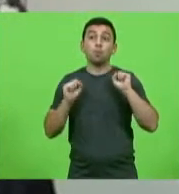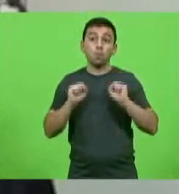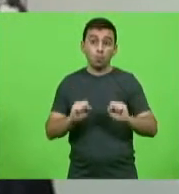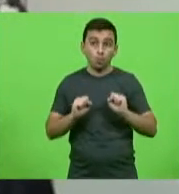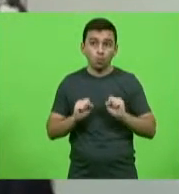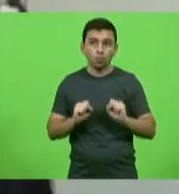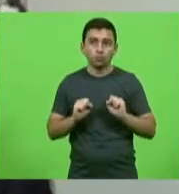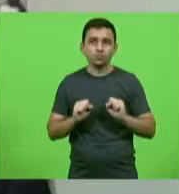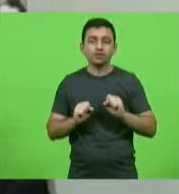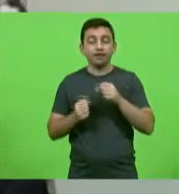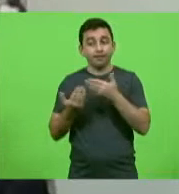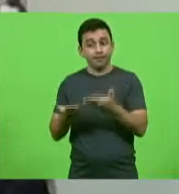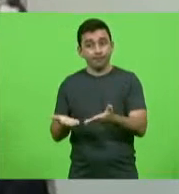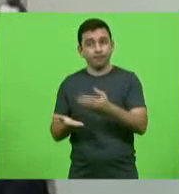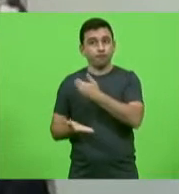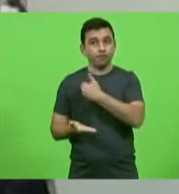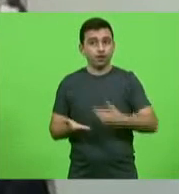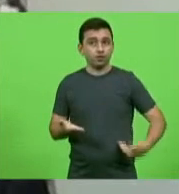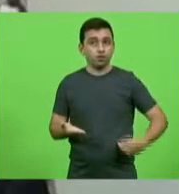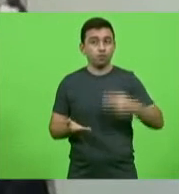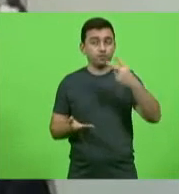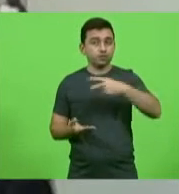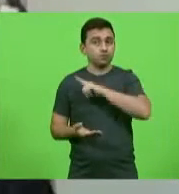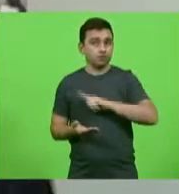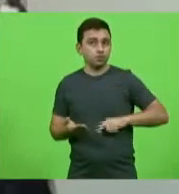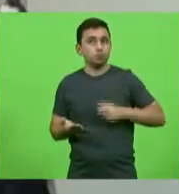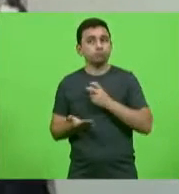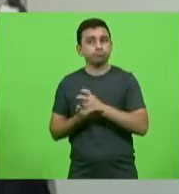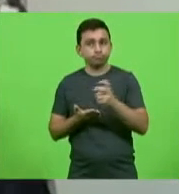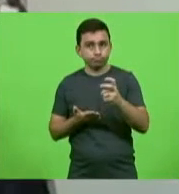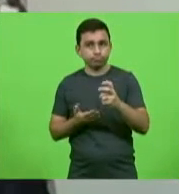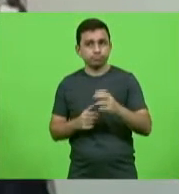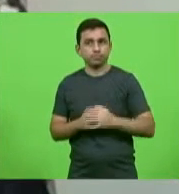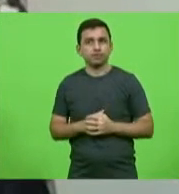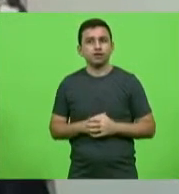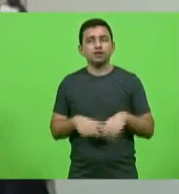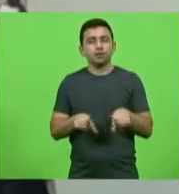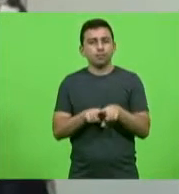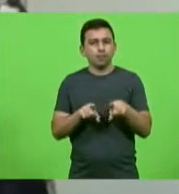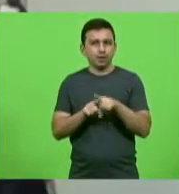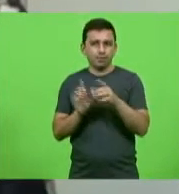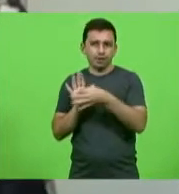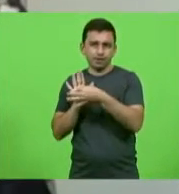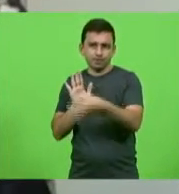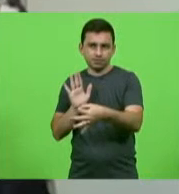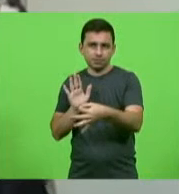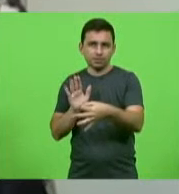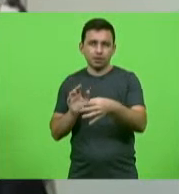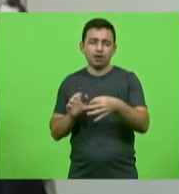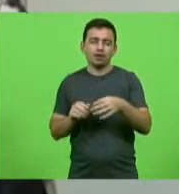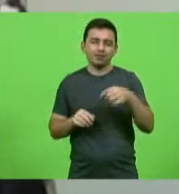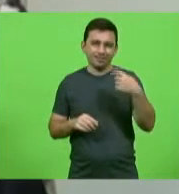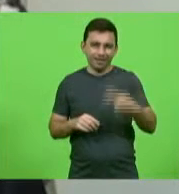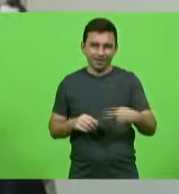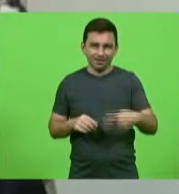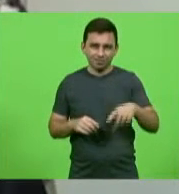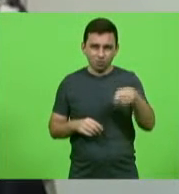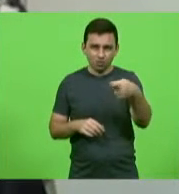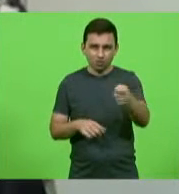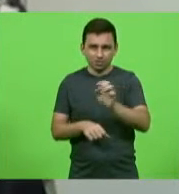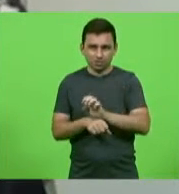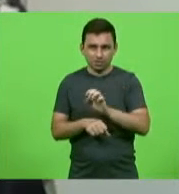na possibilidade, de impeachment do governador e da vice-governadora. Como citado pelo parecer da Procuradoria desta Casa